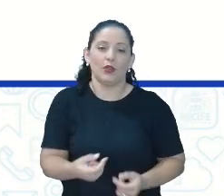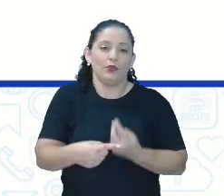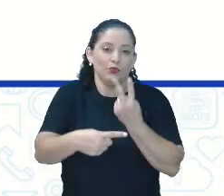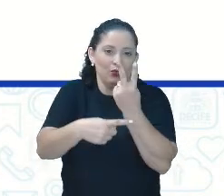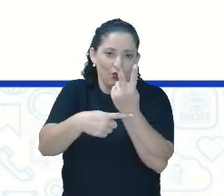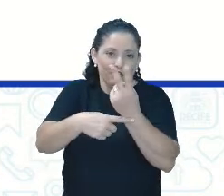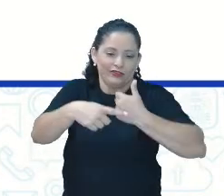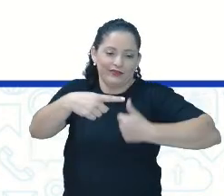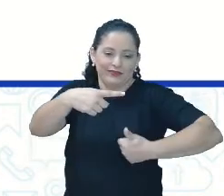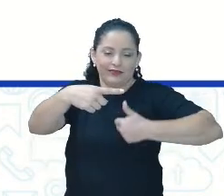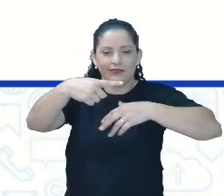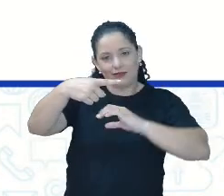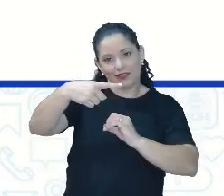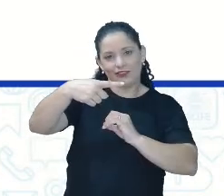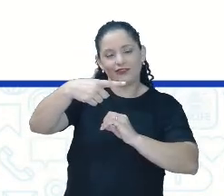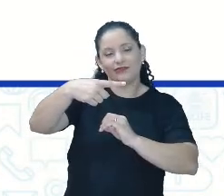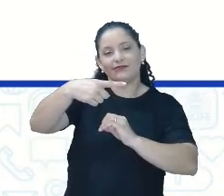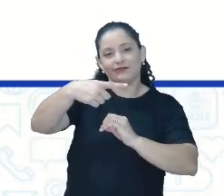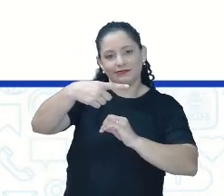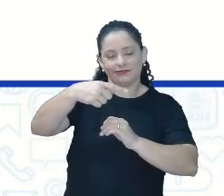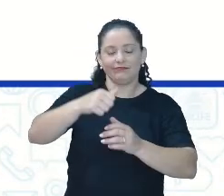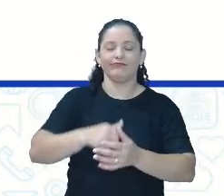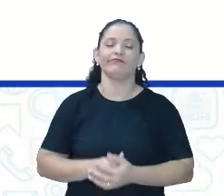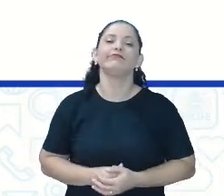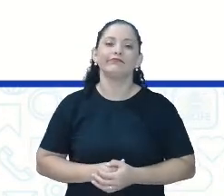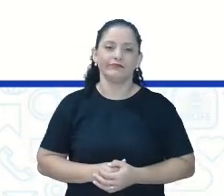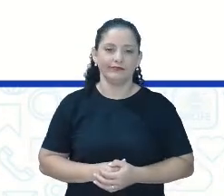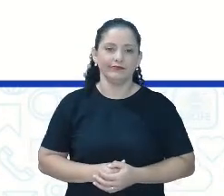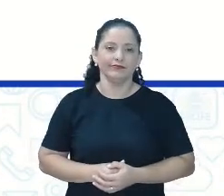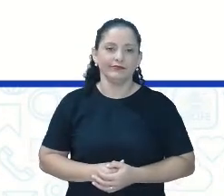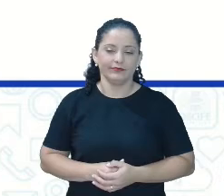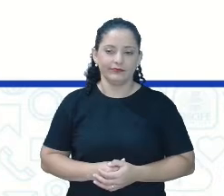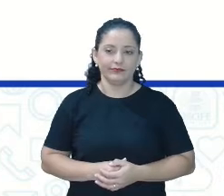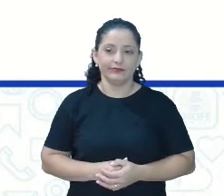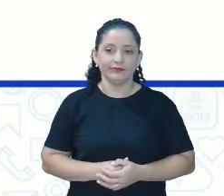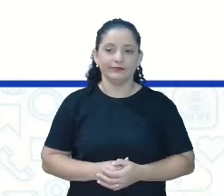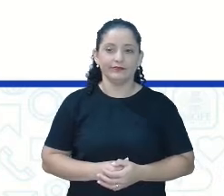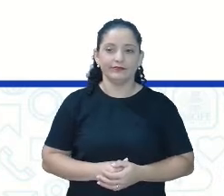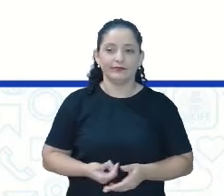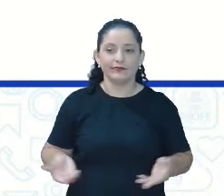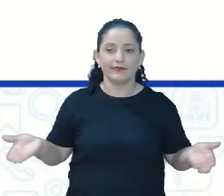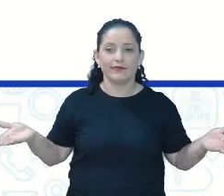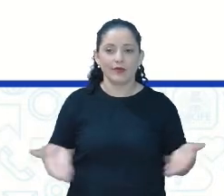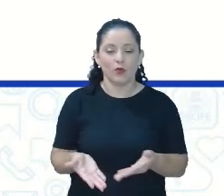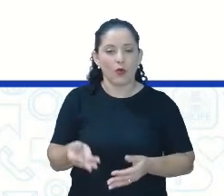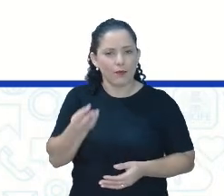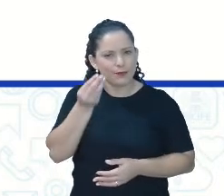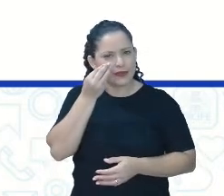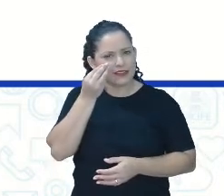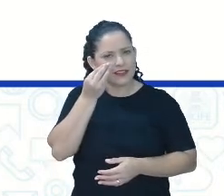Então, eu tenho aí 2 num total de 10, certo? Então,